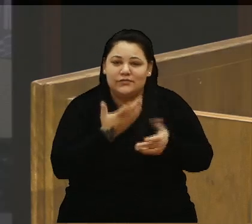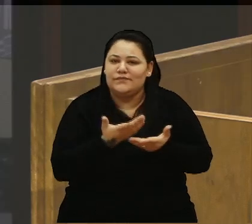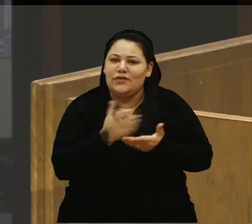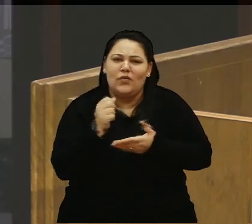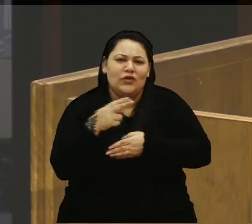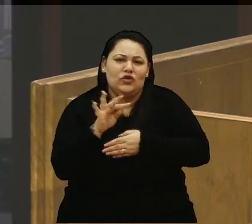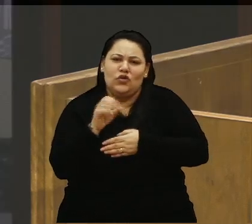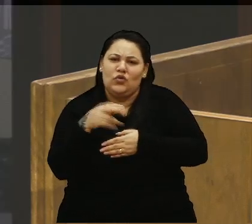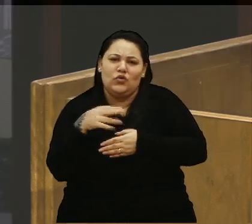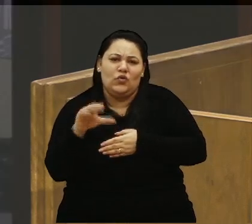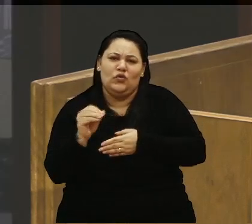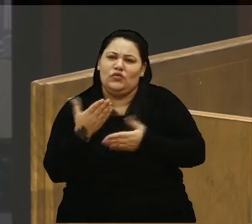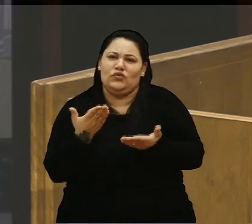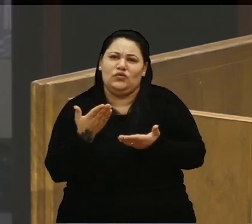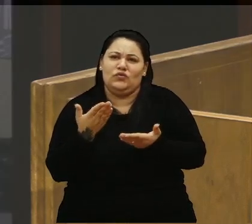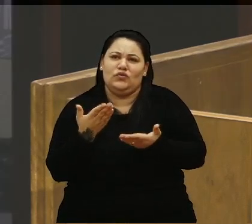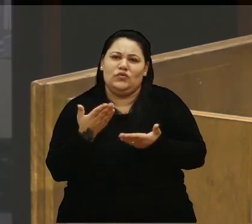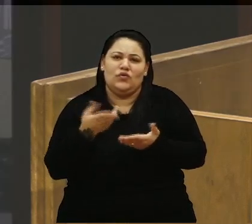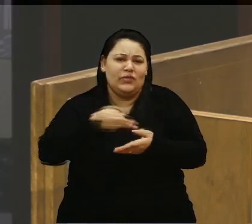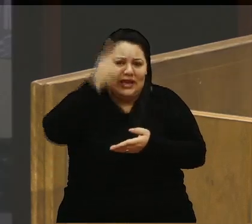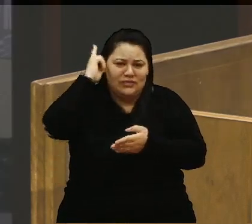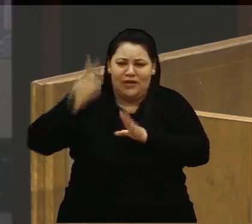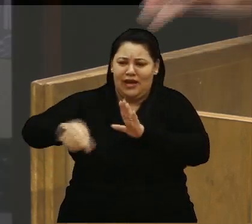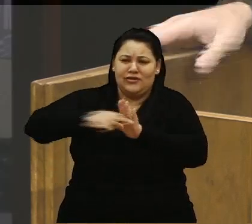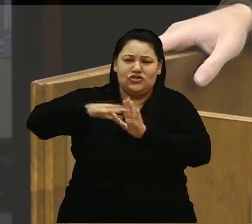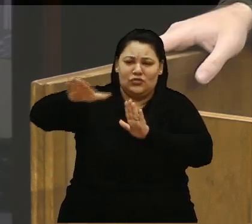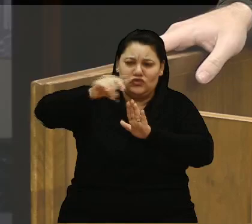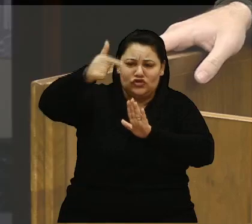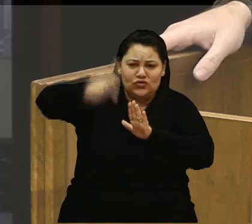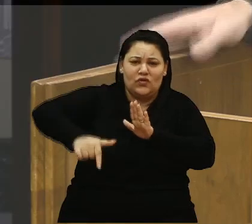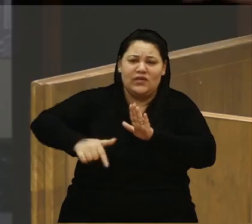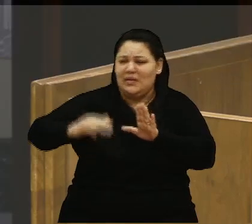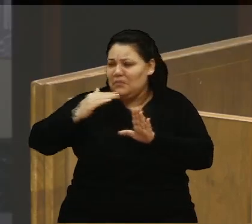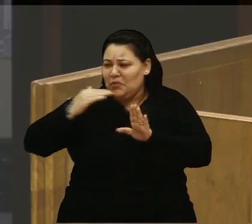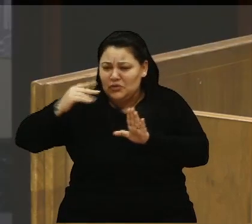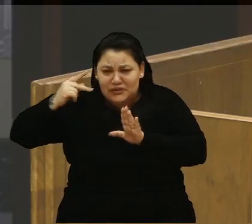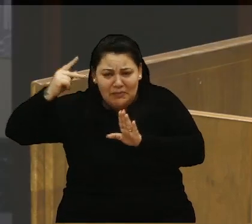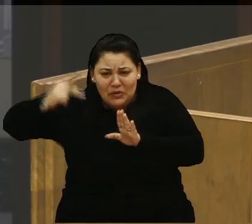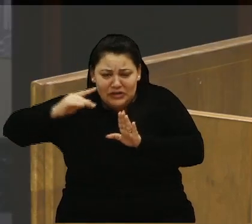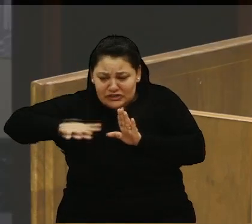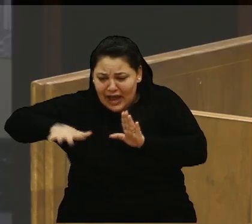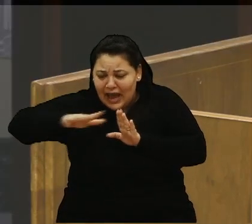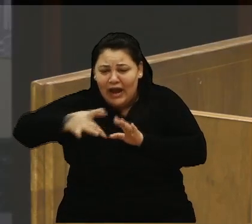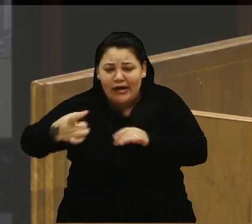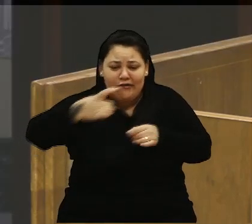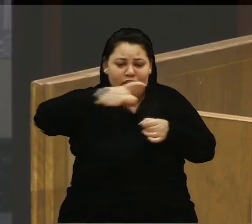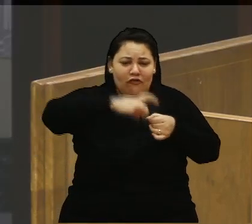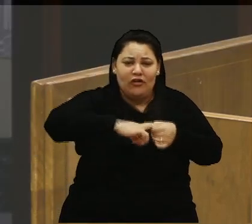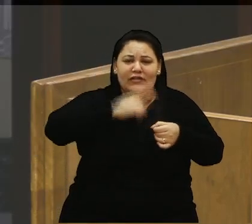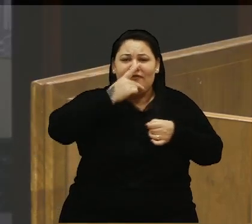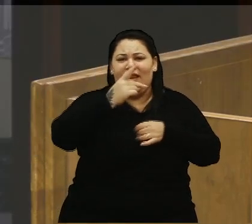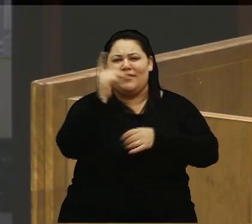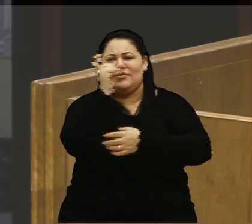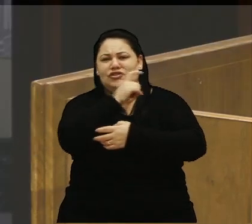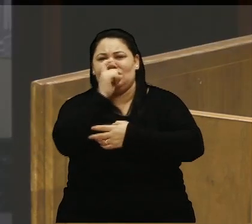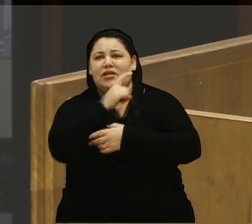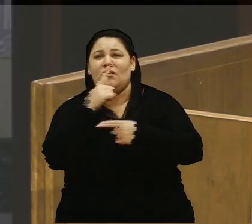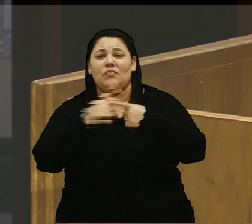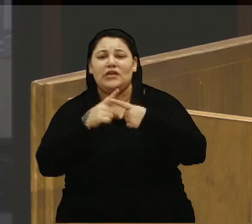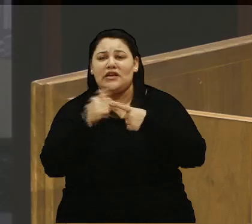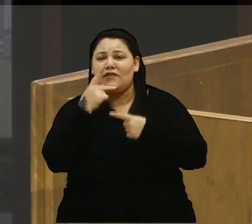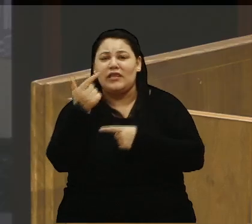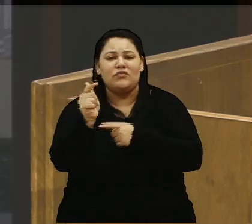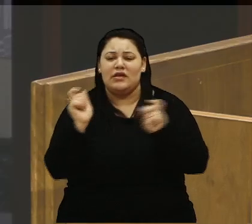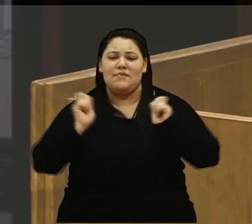O incompetente que o Nesplo resgatou, que estava morto politicamente até outro dia, volta agora e fala de fake news. Por que eu digo que é a incompetência